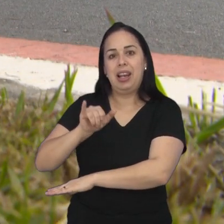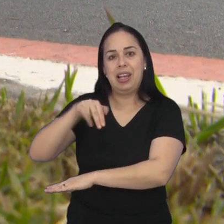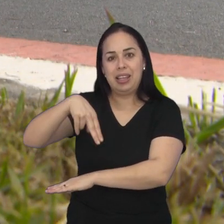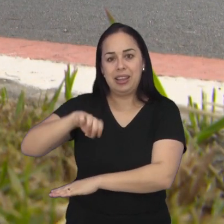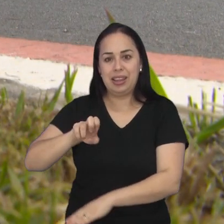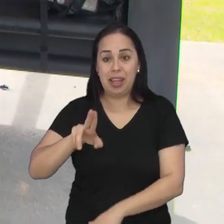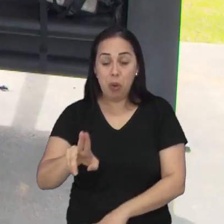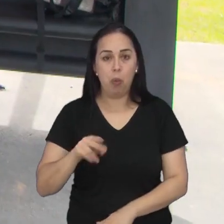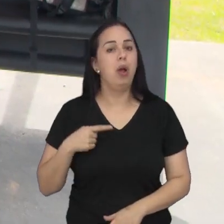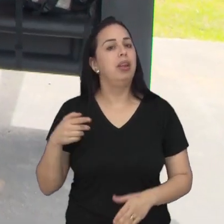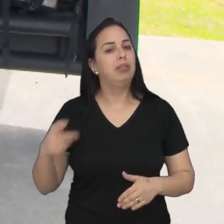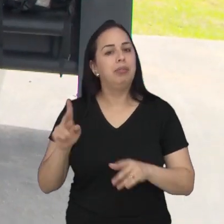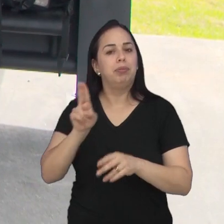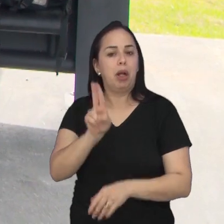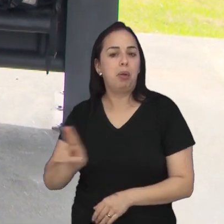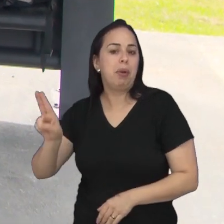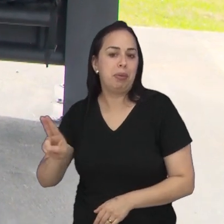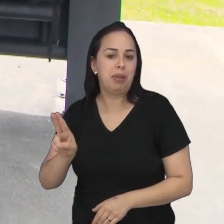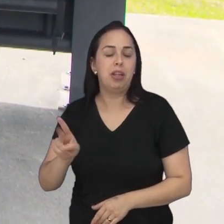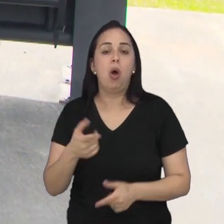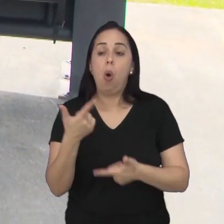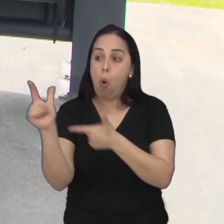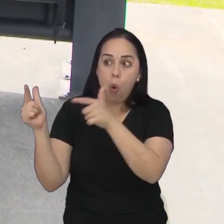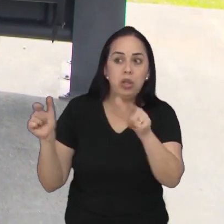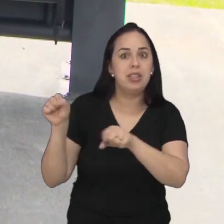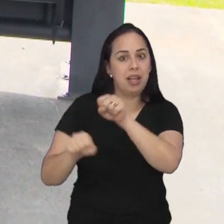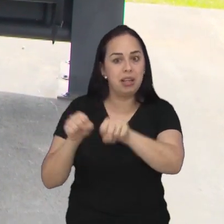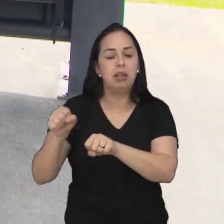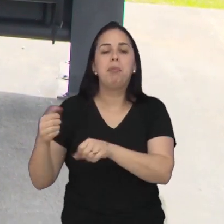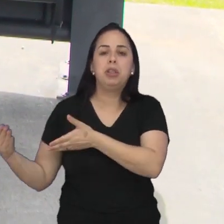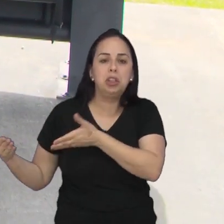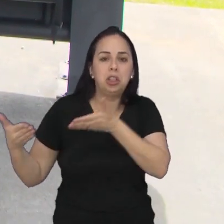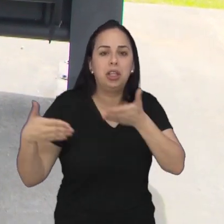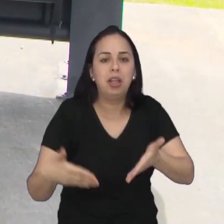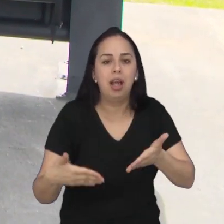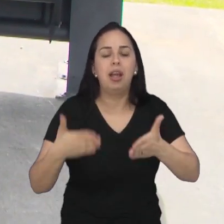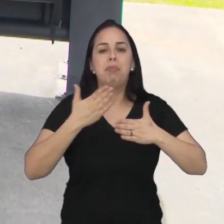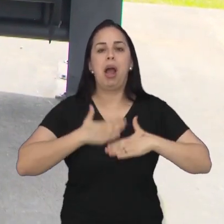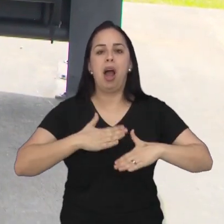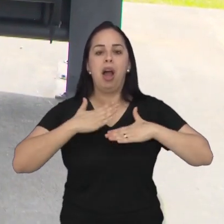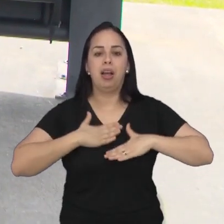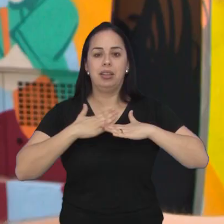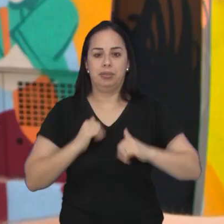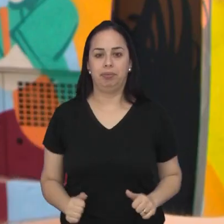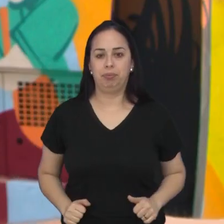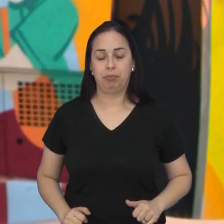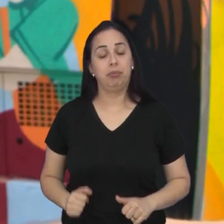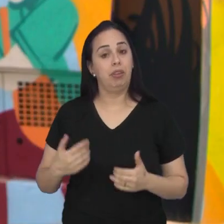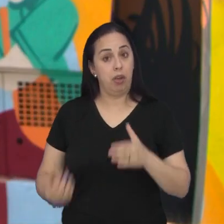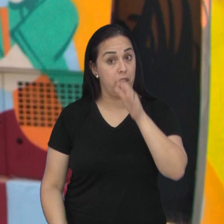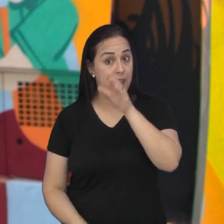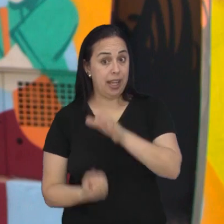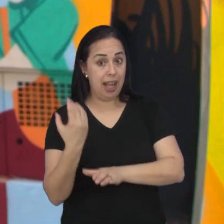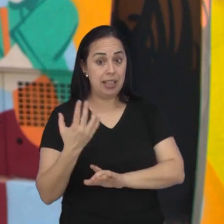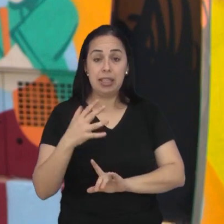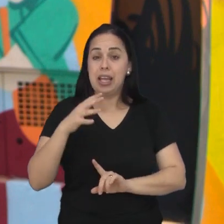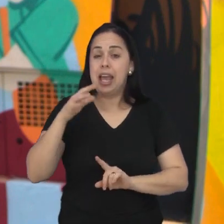da cidade. Assim, o Paulo e outros ciclistas podem ter mais facilidade na hora do pedal. Foi